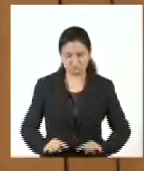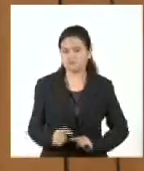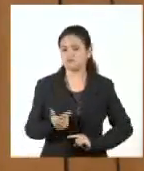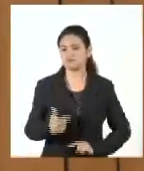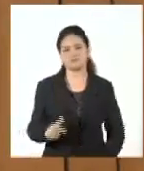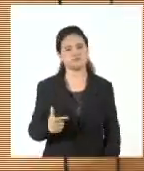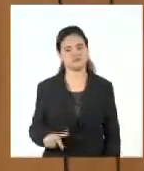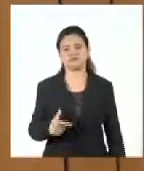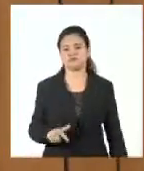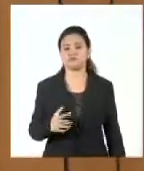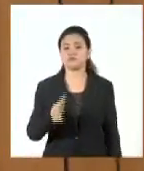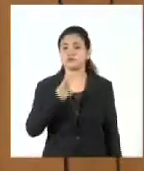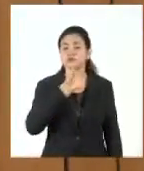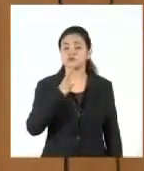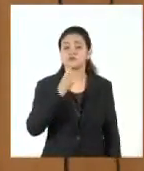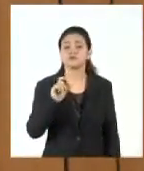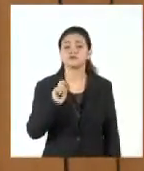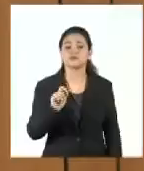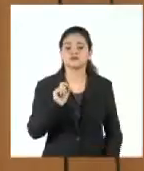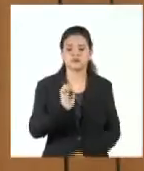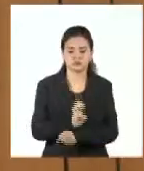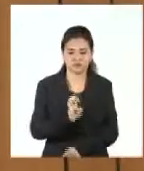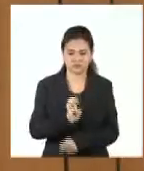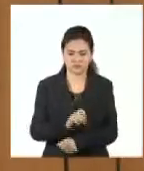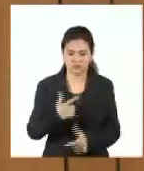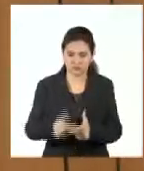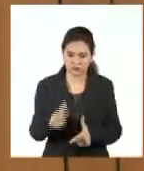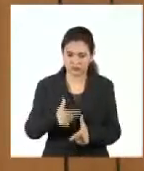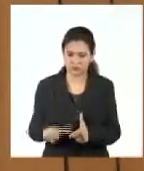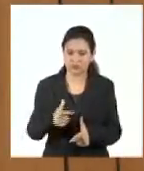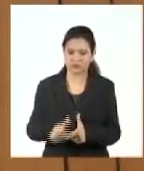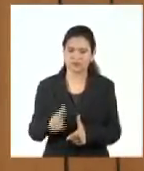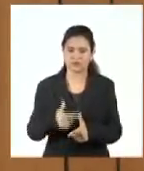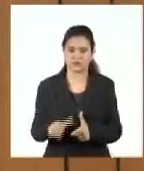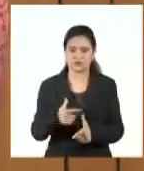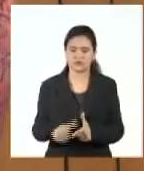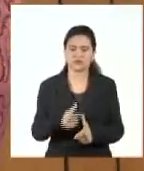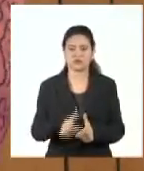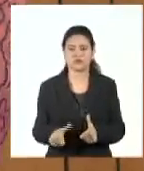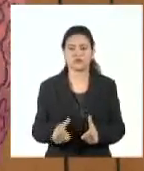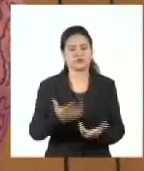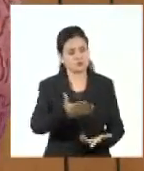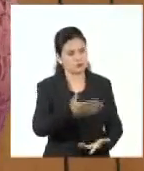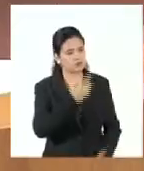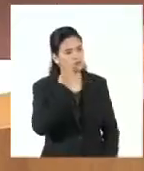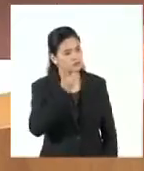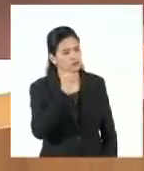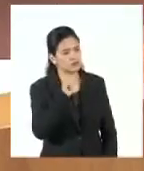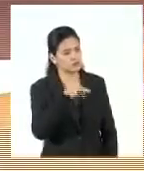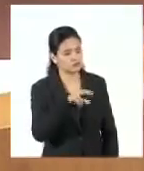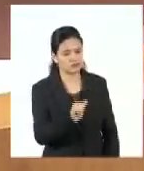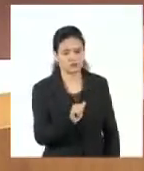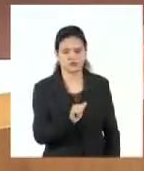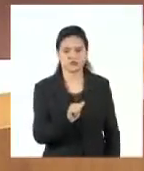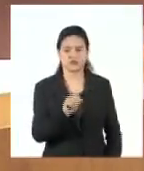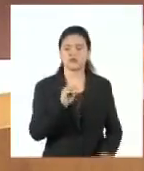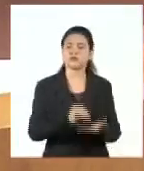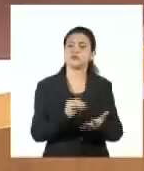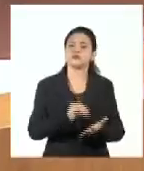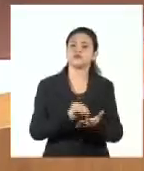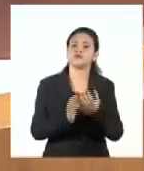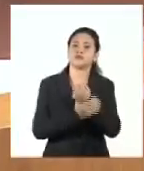incapaz de reconhecer que o Estado está vivendo uma crise, deputada Ana, na segurança. Eles acham que nós